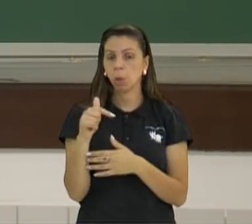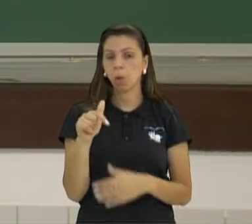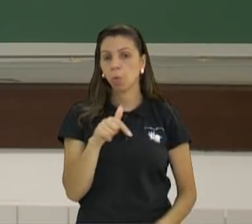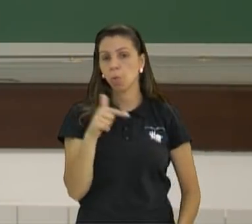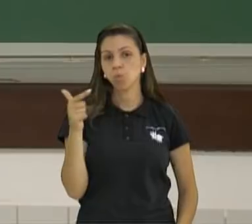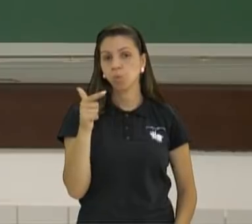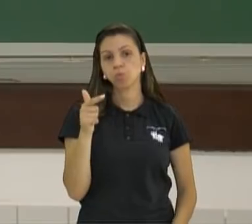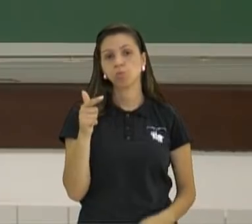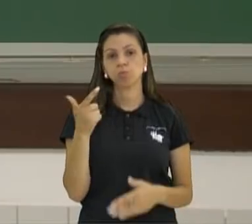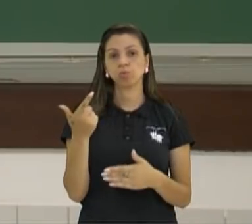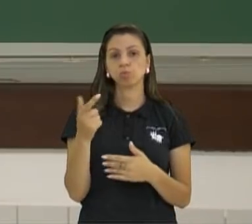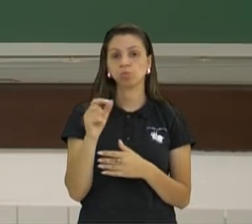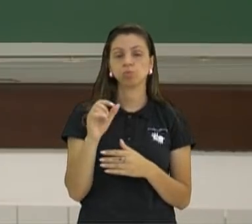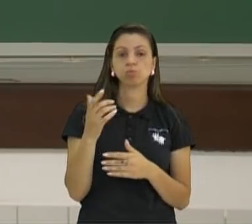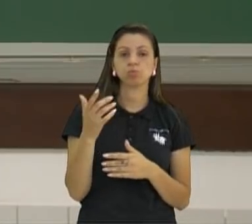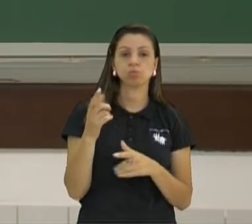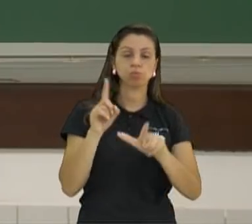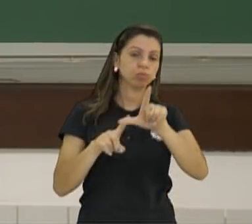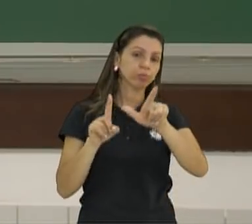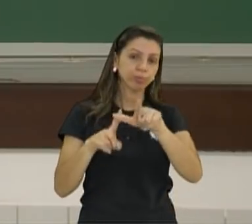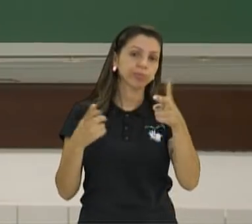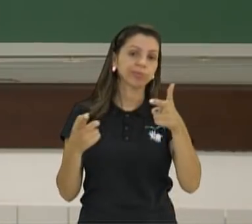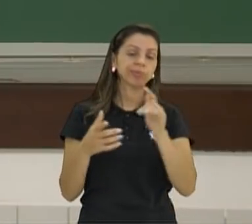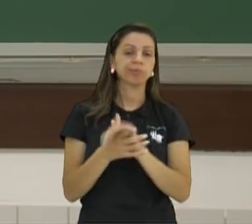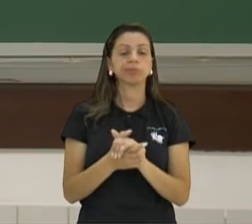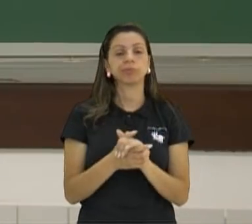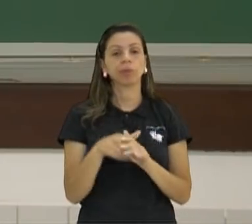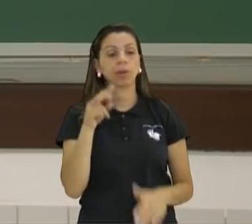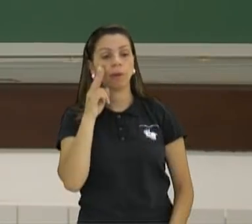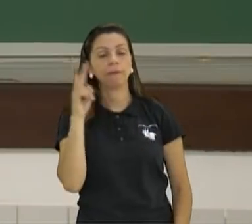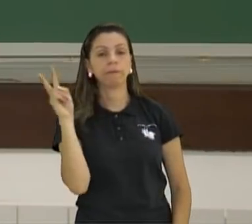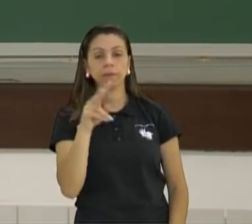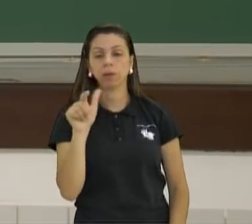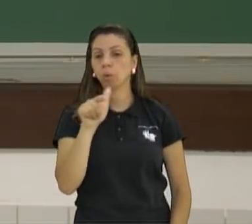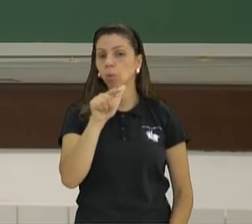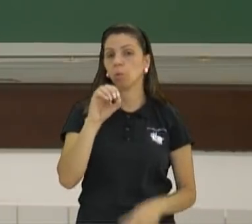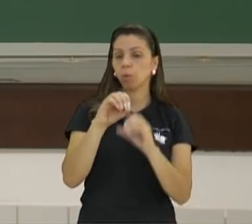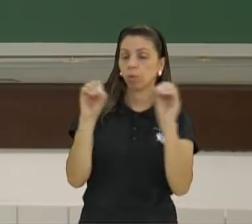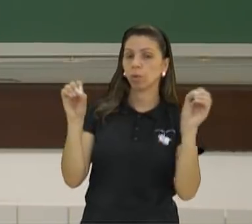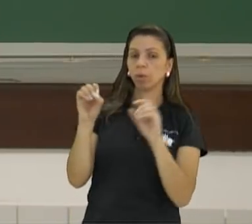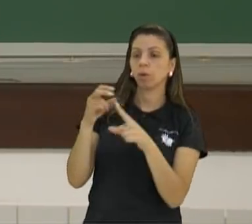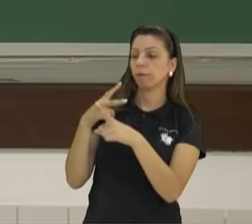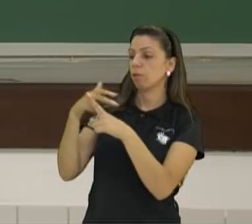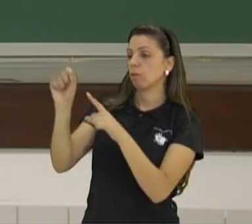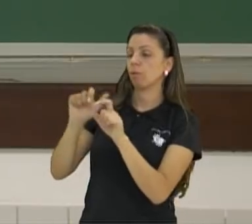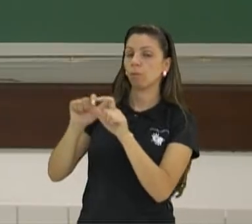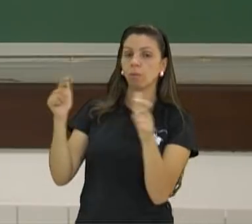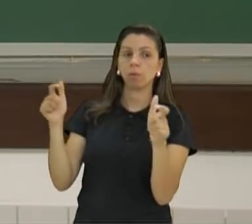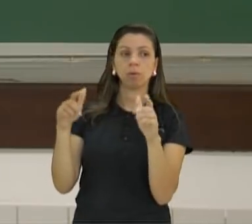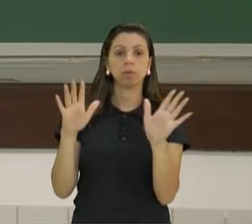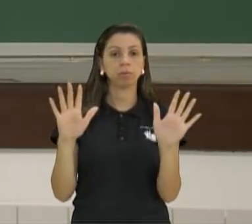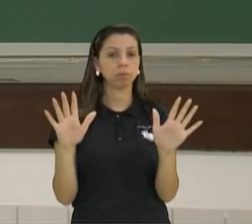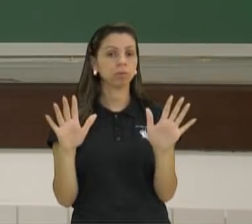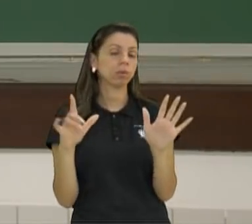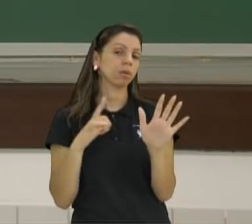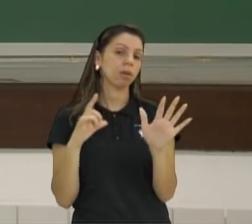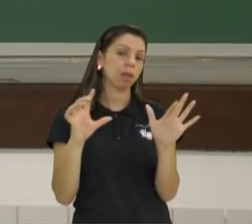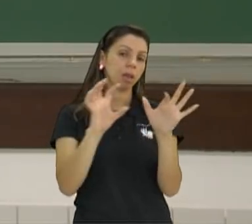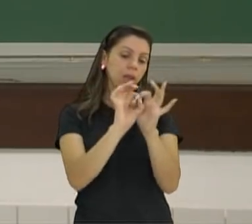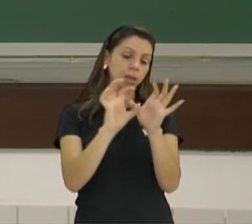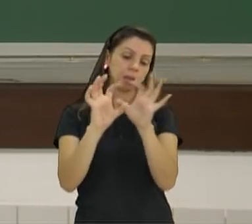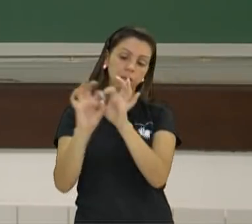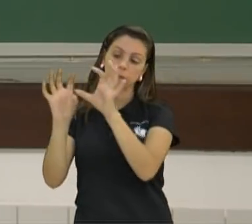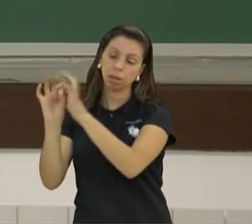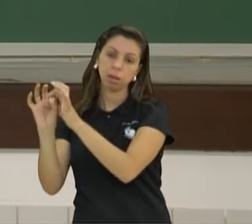meio. Significa que vim é uma oração, vi é outra oração, venci é outra, e elas estão ligadas